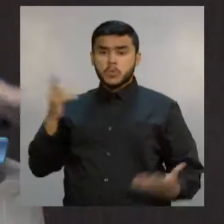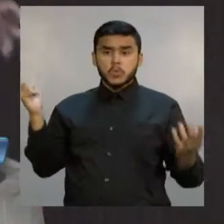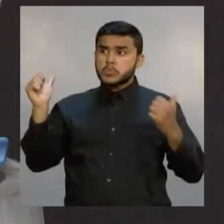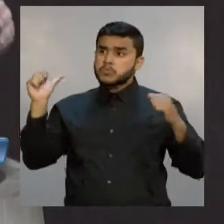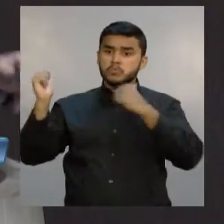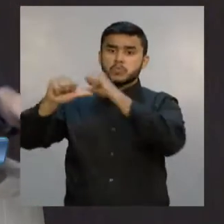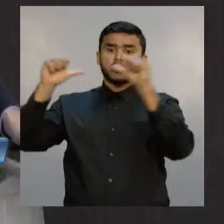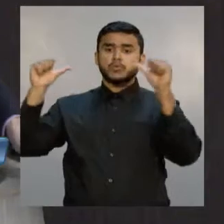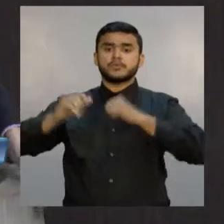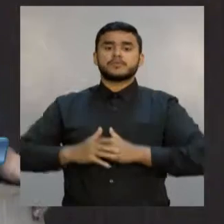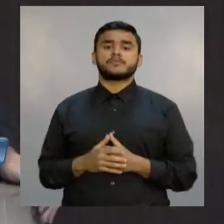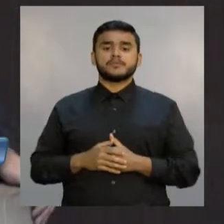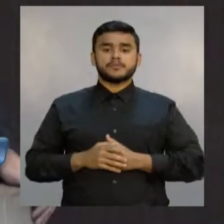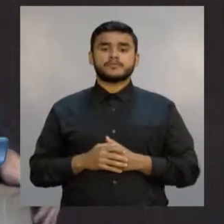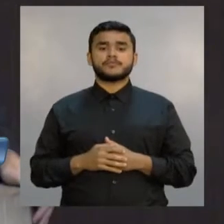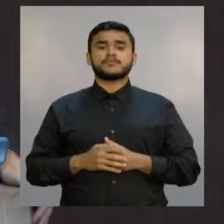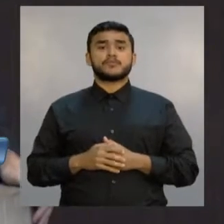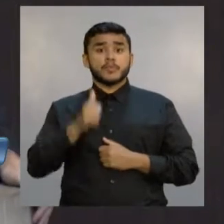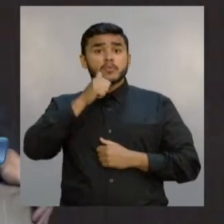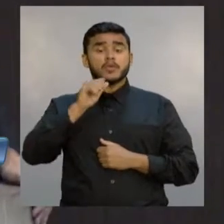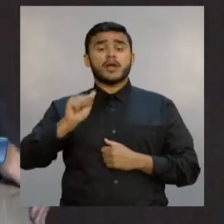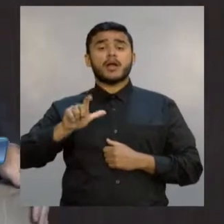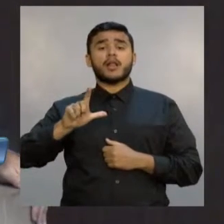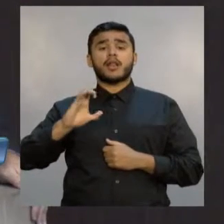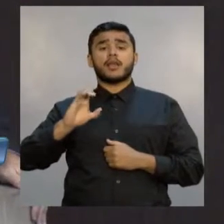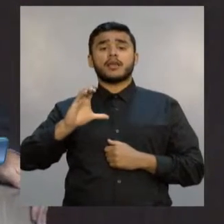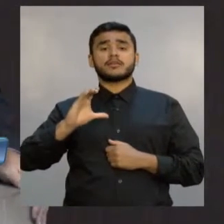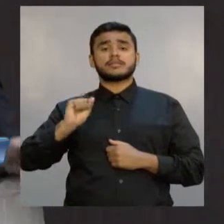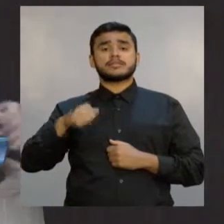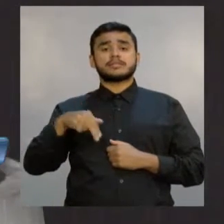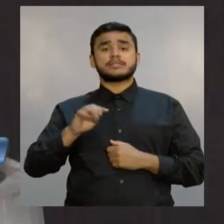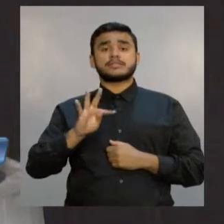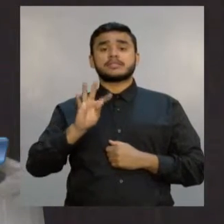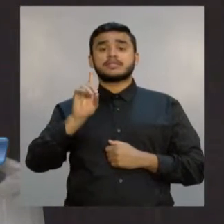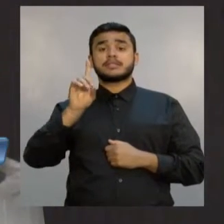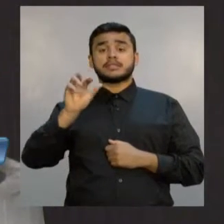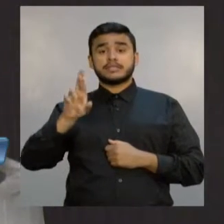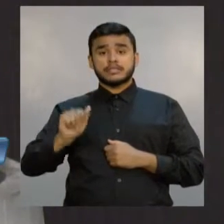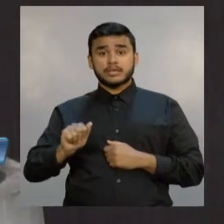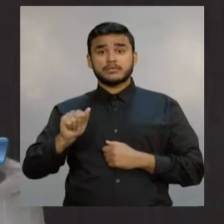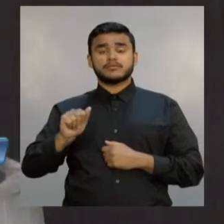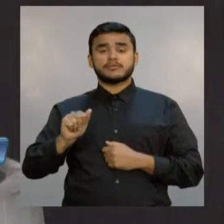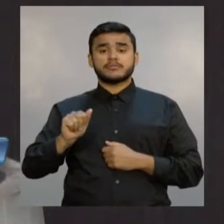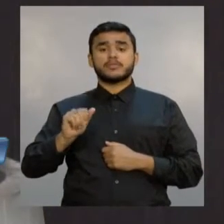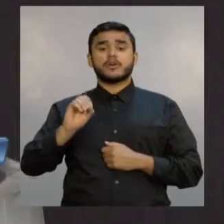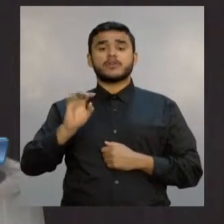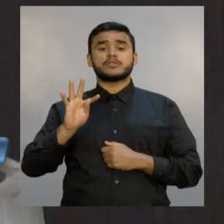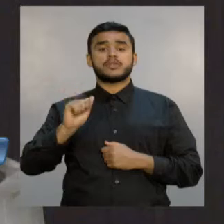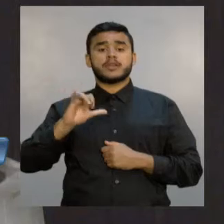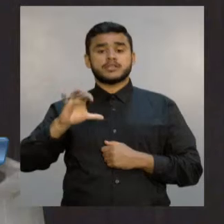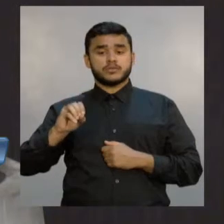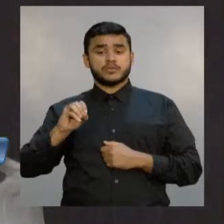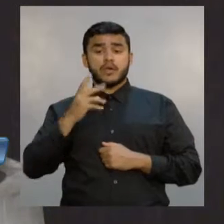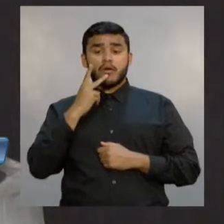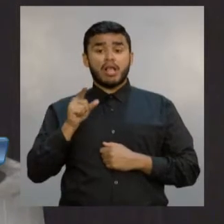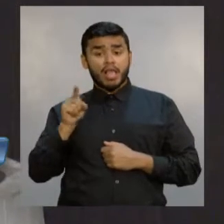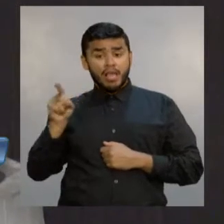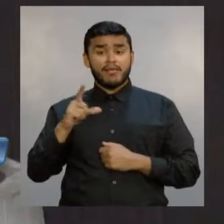americana. Falo da deputada Alexandra Ocasio-Cortez. Veja as greves estudantis que